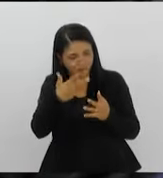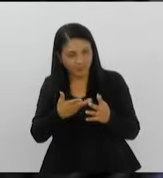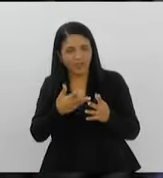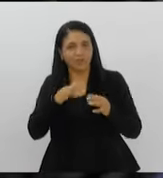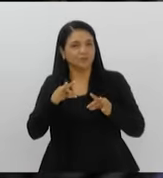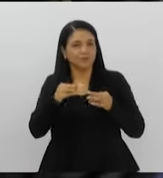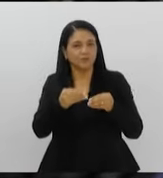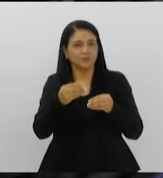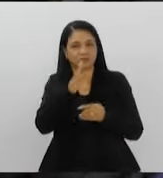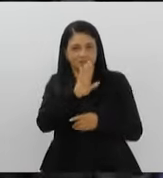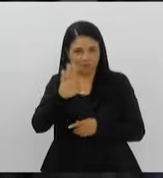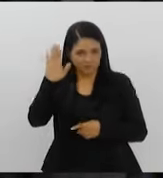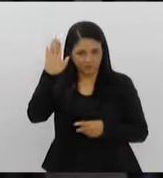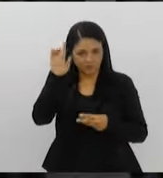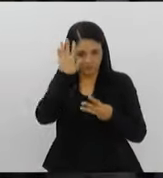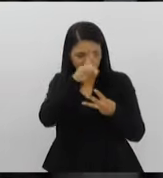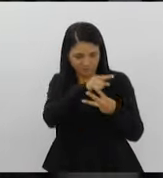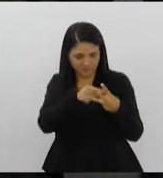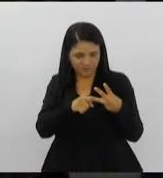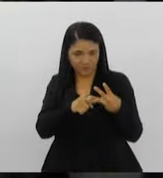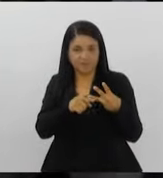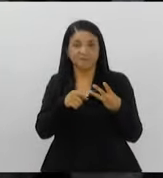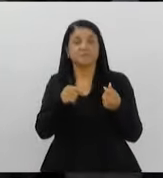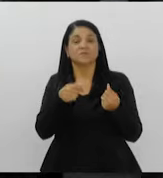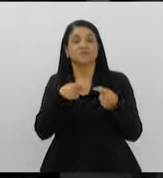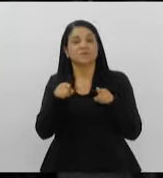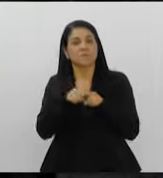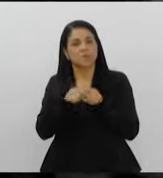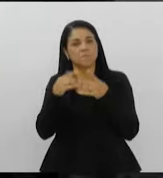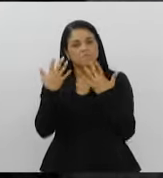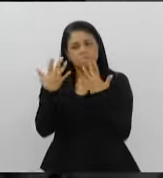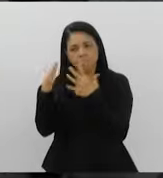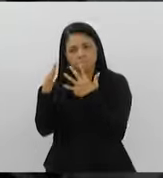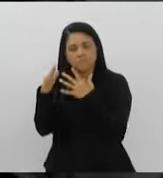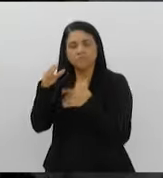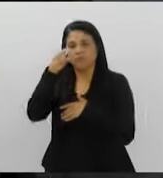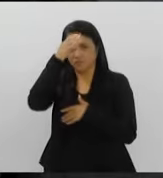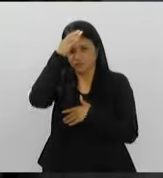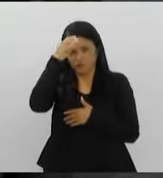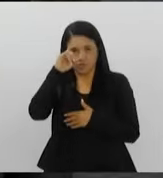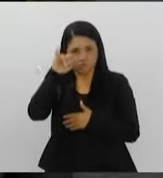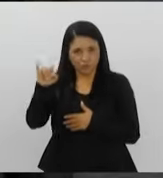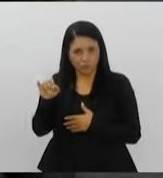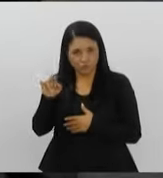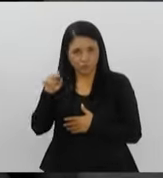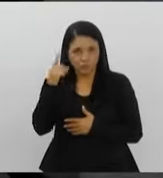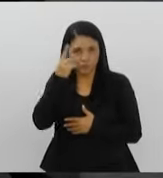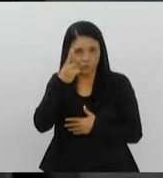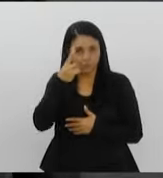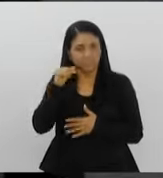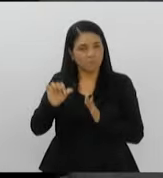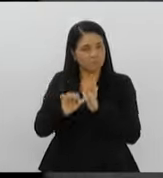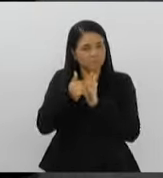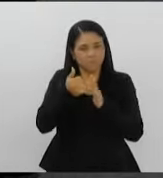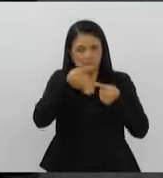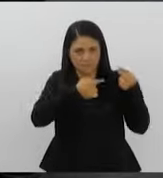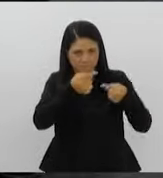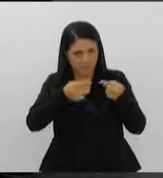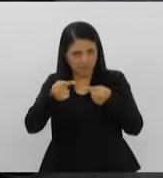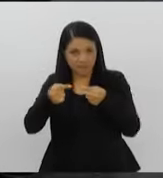postas e não só parabenizar a deputada Tia Ju, que foi pioneira nesse debate, mas